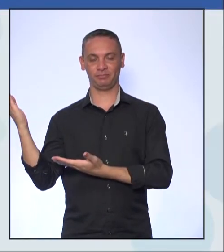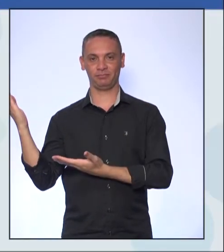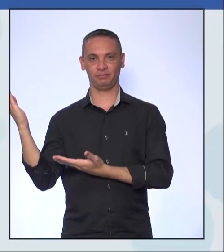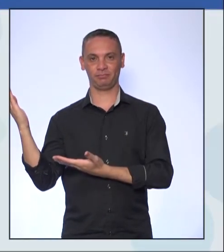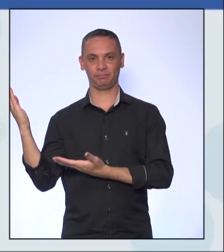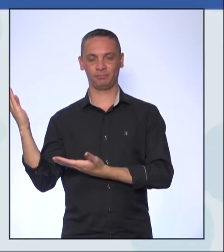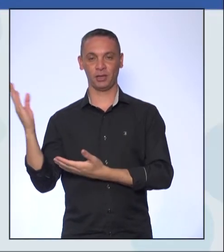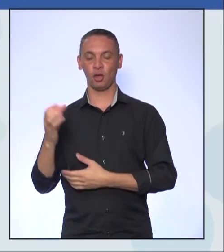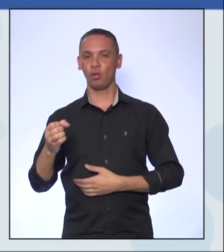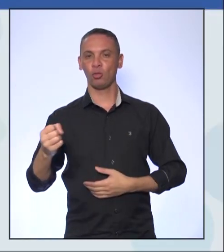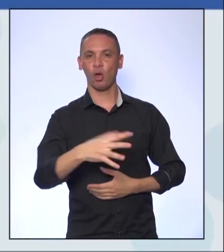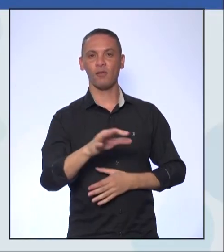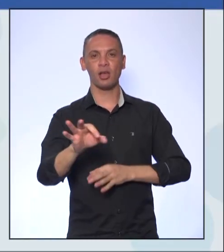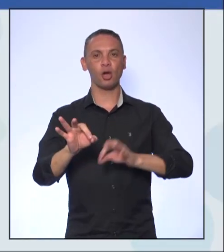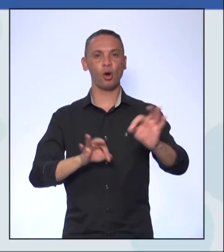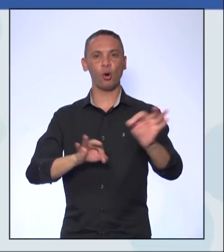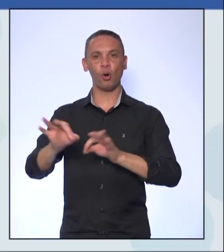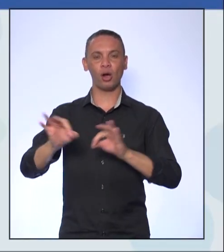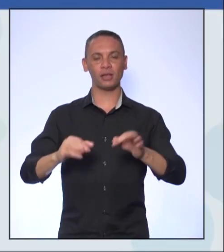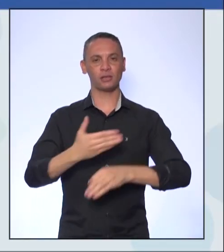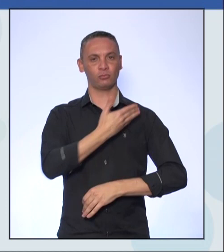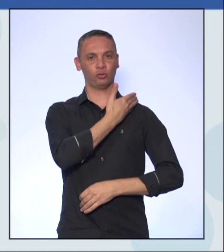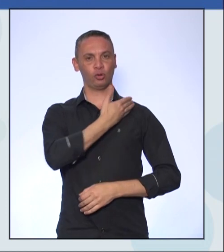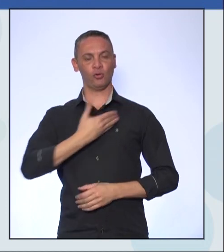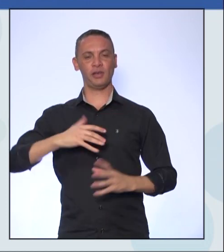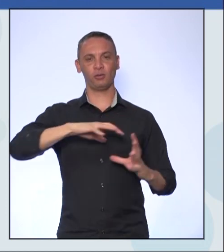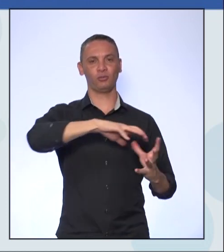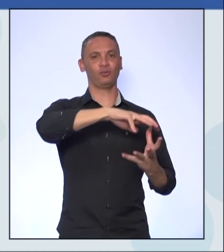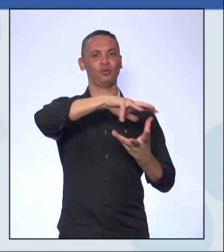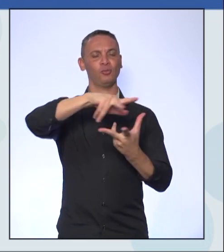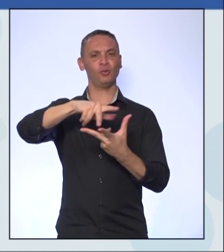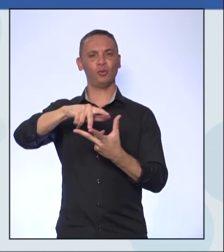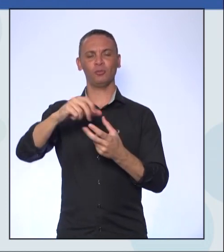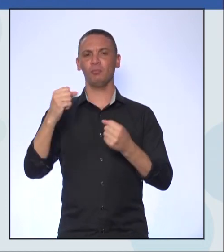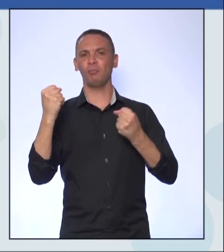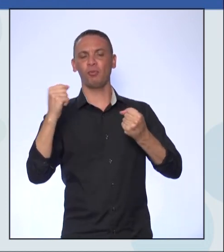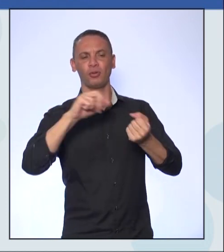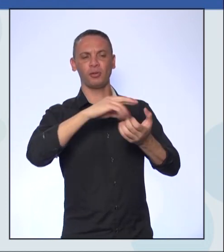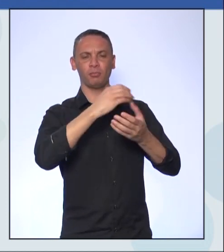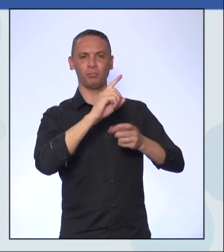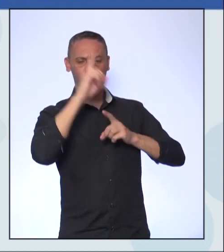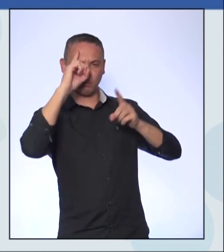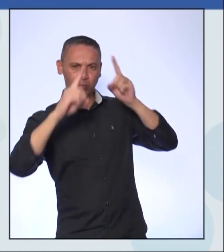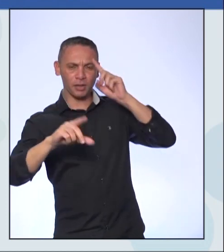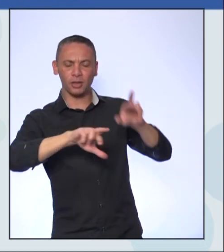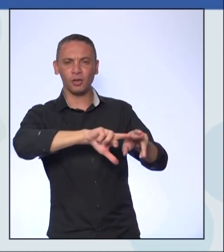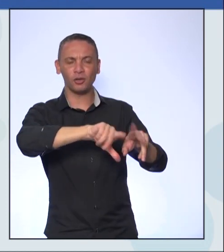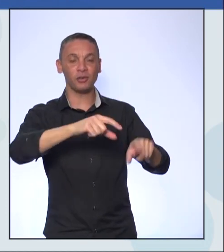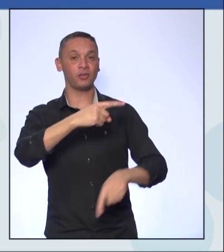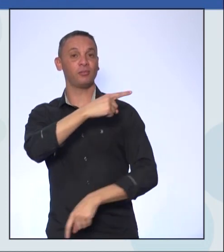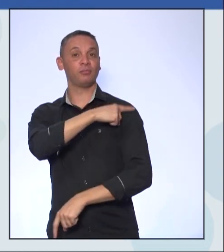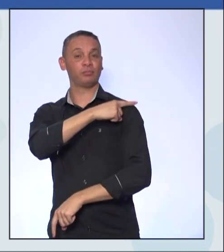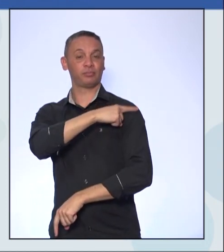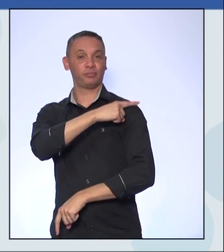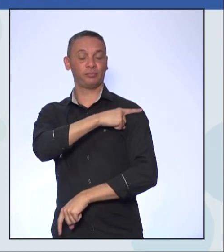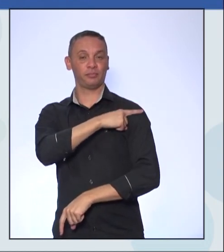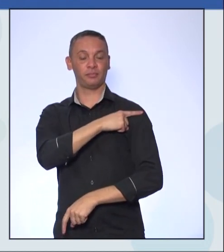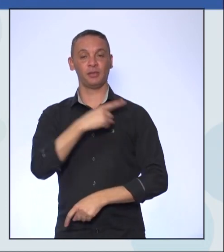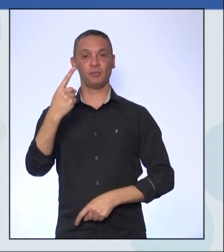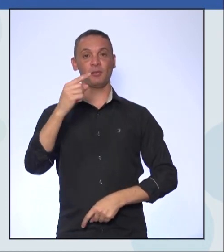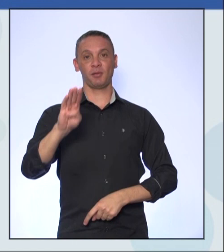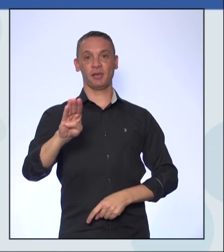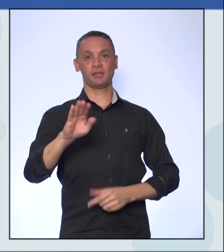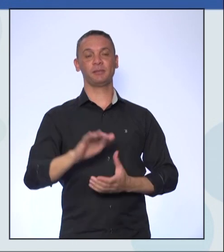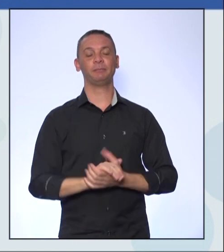A nova ordem mundial e suas diferentes formas de poder, né? Uma aula da primeira série do ensino médio, do primeiro bimestre.